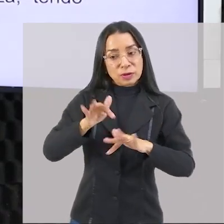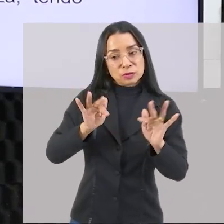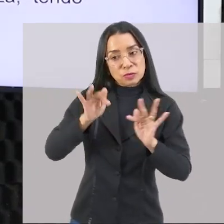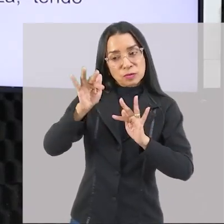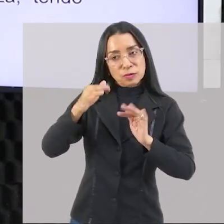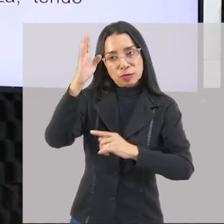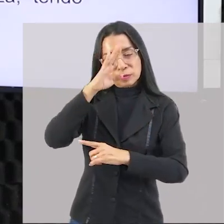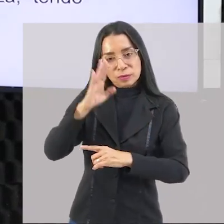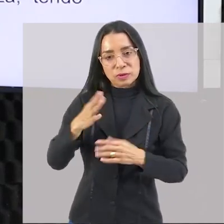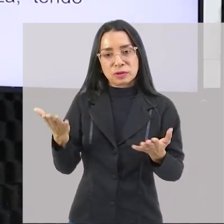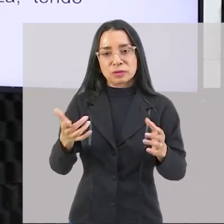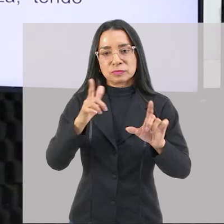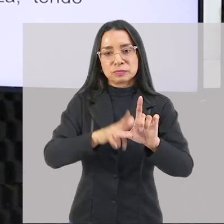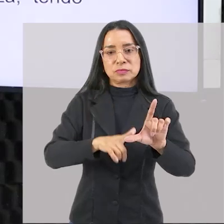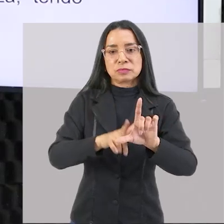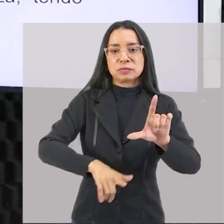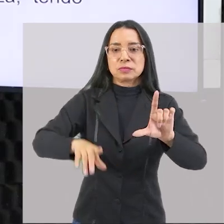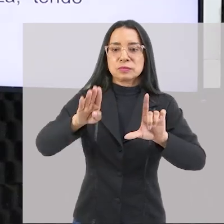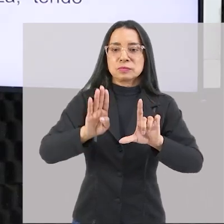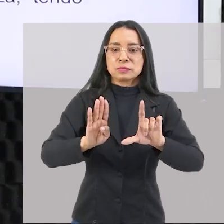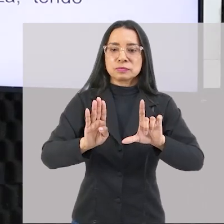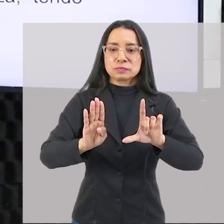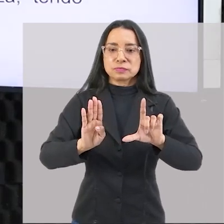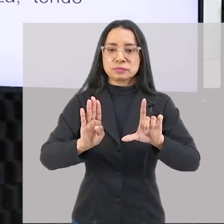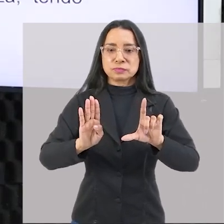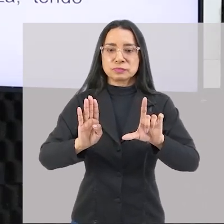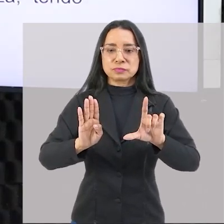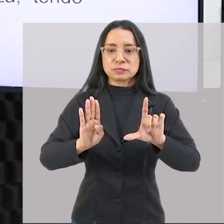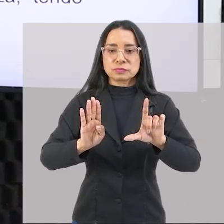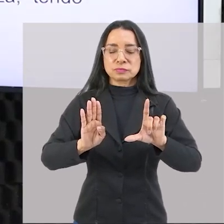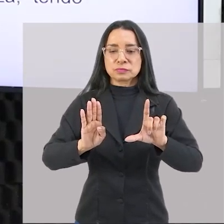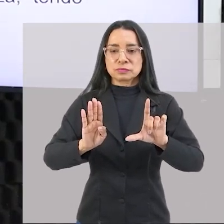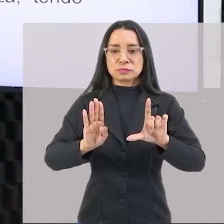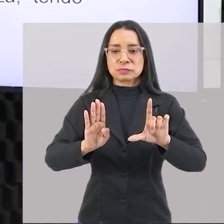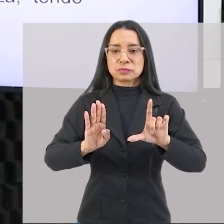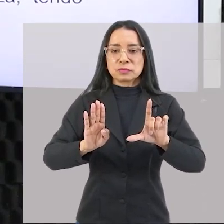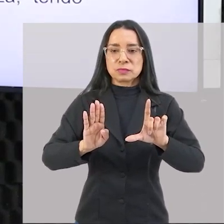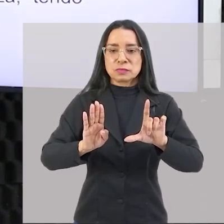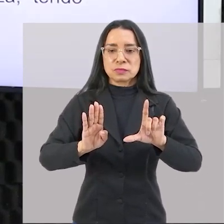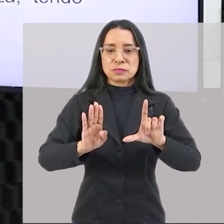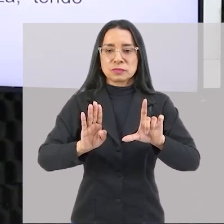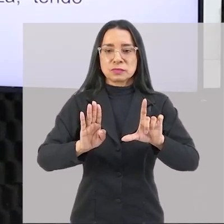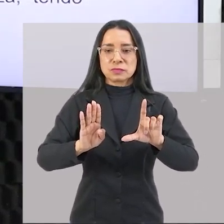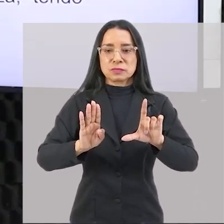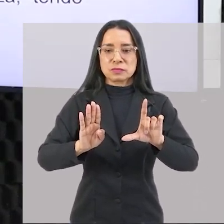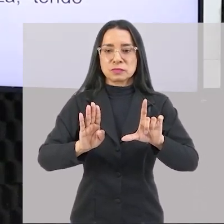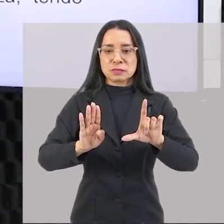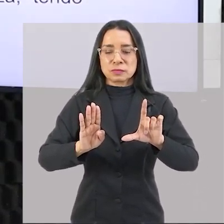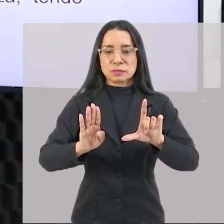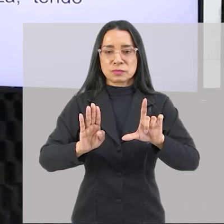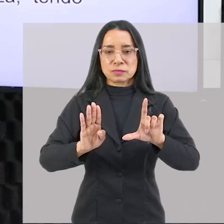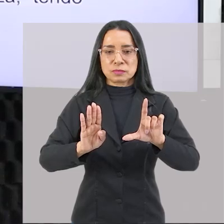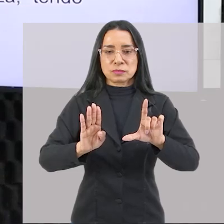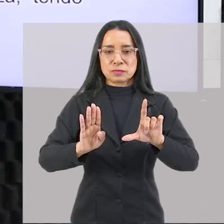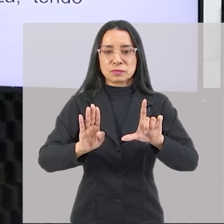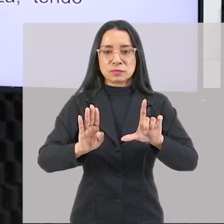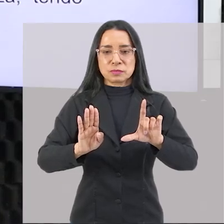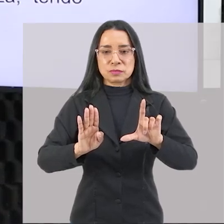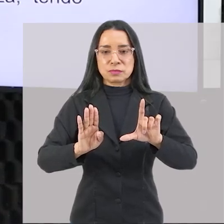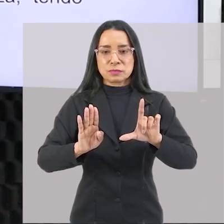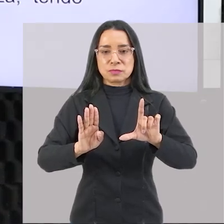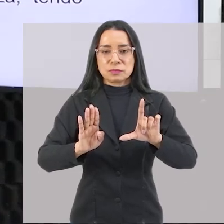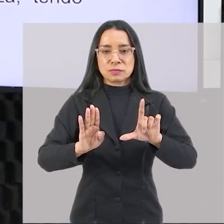a resposta? Letra B. Representavam a ideia de que a arte deveria copiar fielmente a natureza, tendo como finalidade a prática